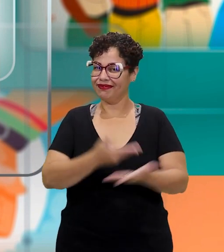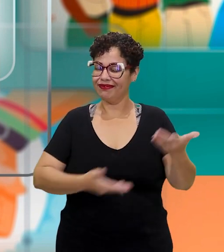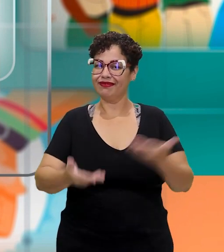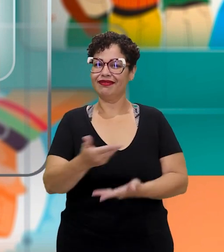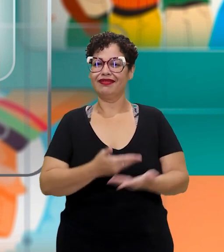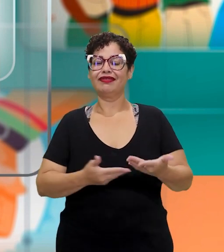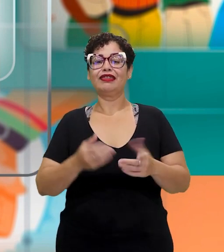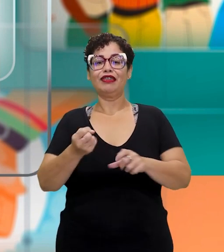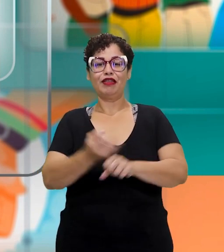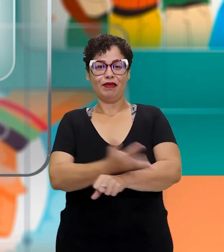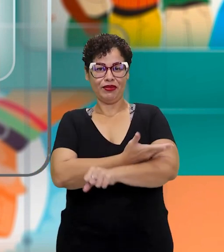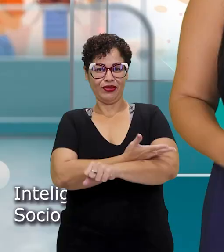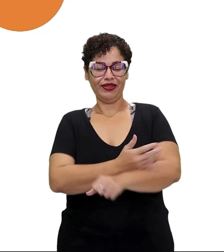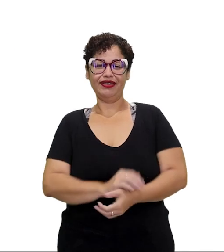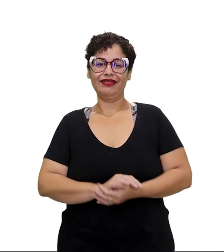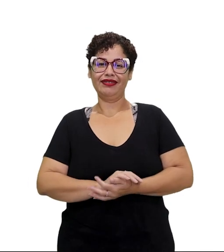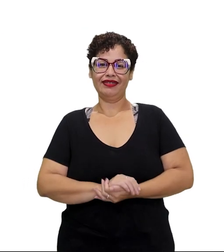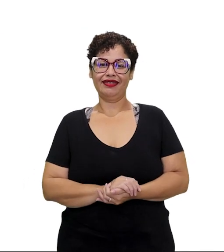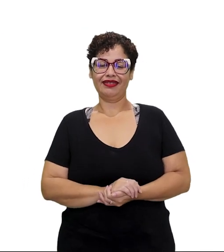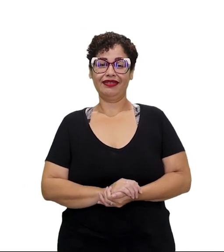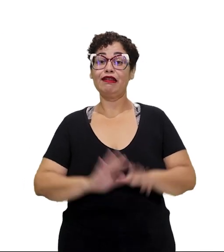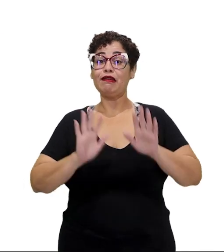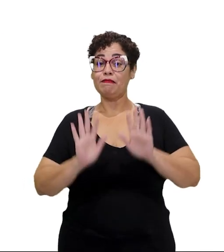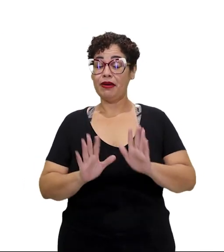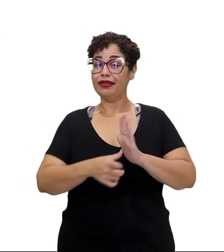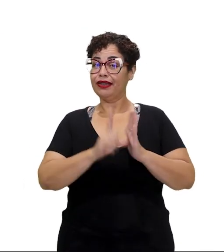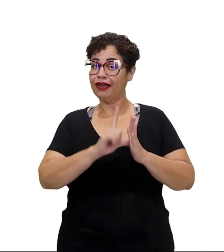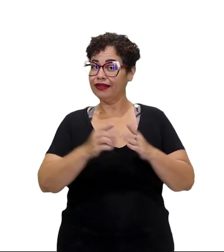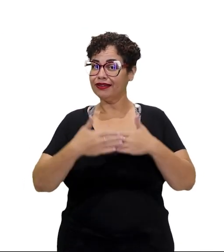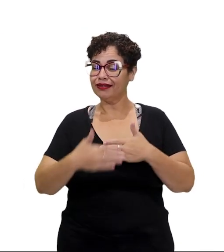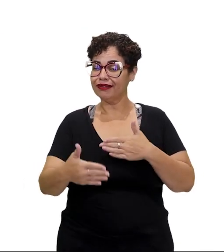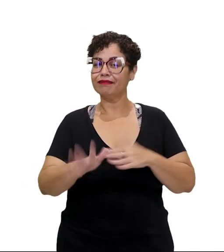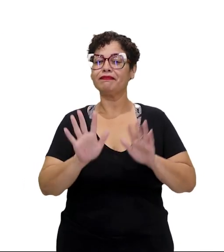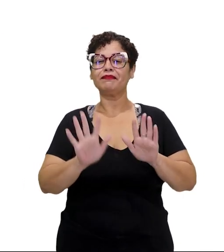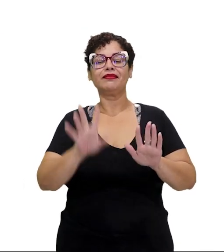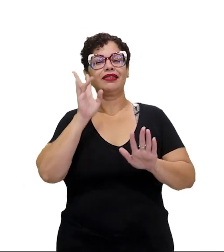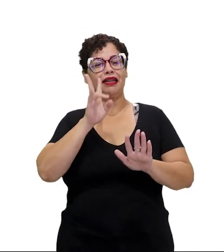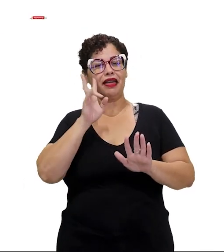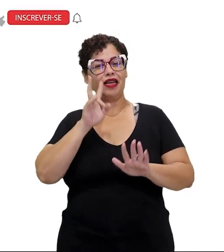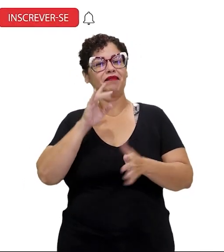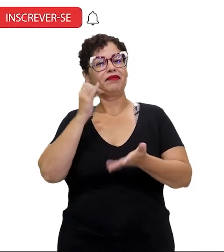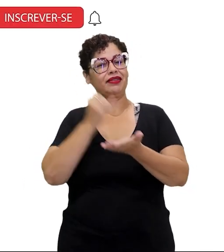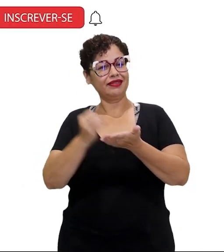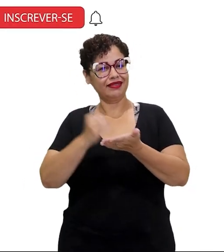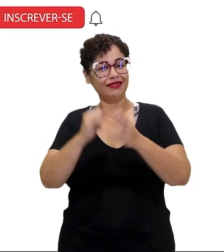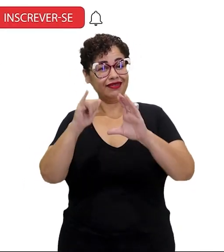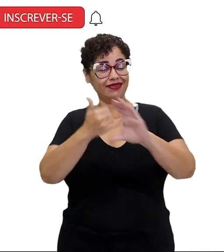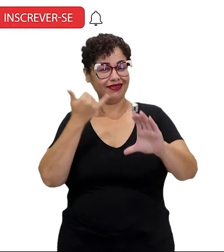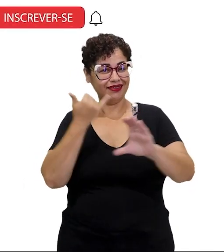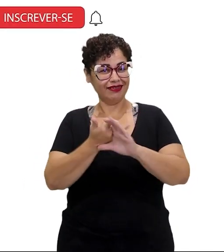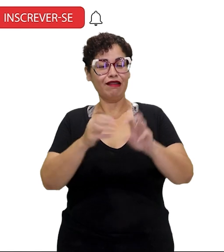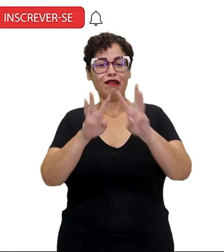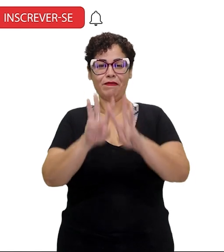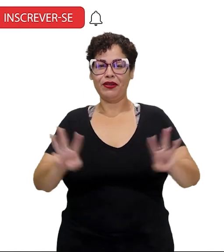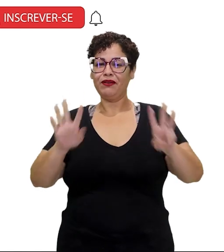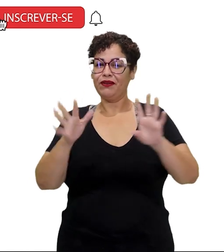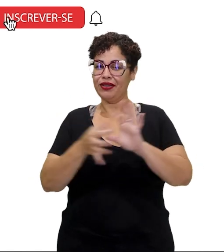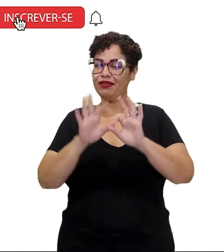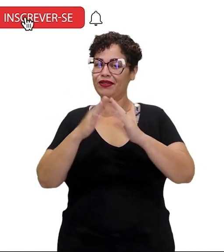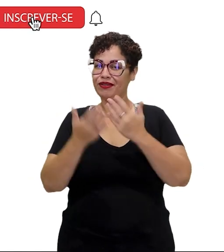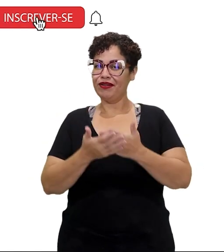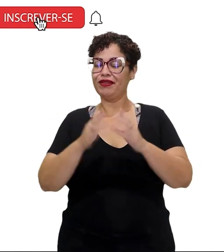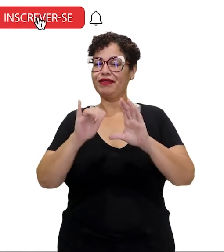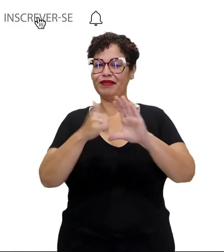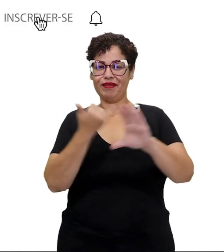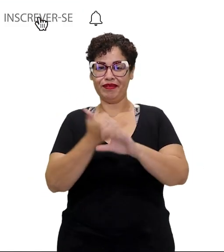social e emocional. Mas antes de prosseguirmos, lembrem-se de se inscrever no canal Portal Conexão Escola